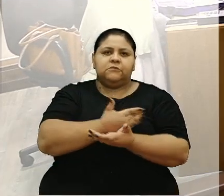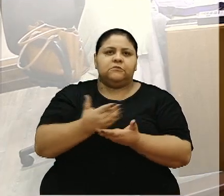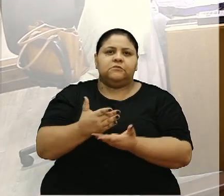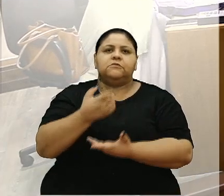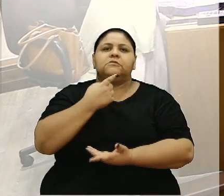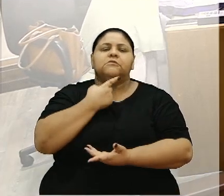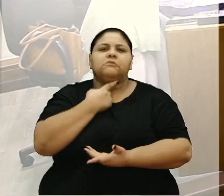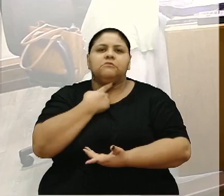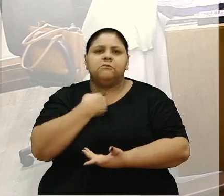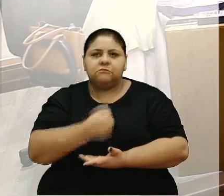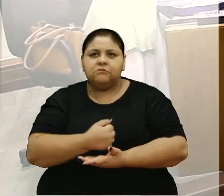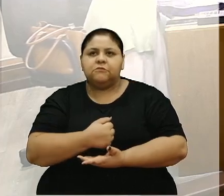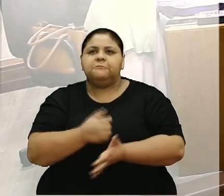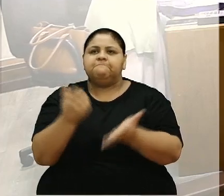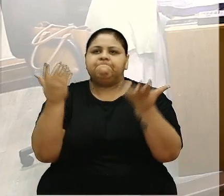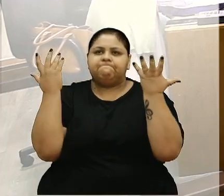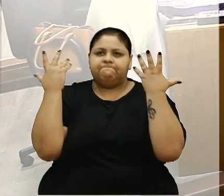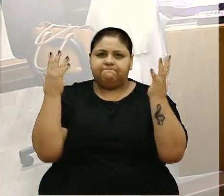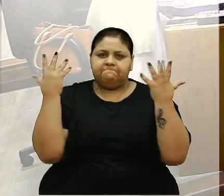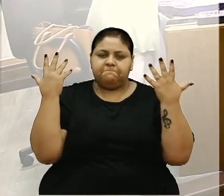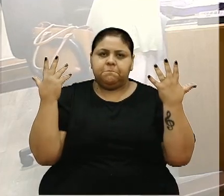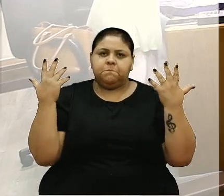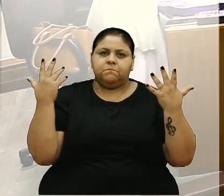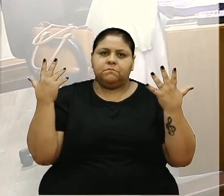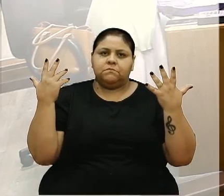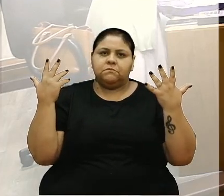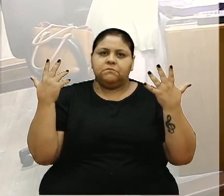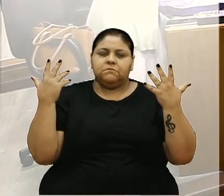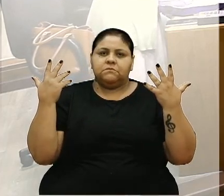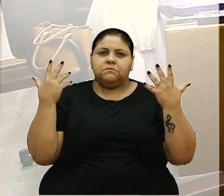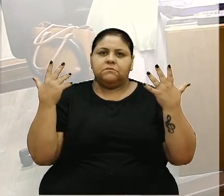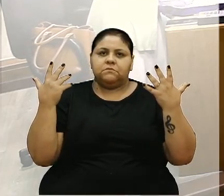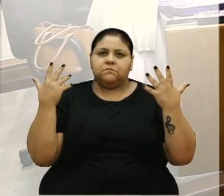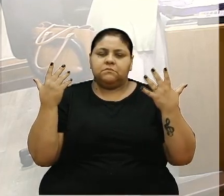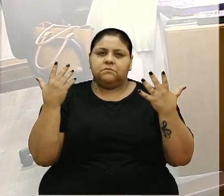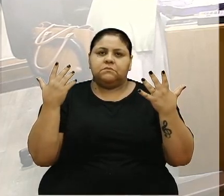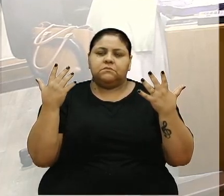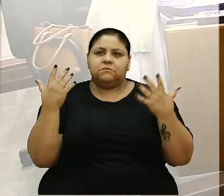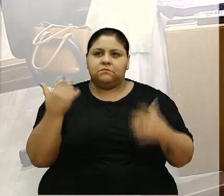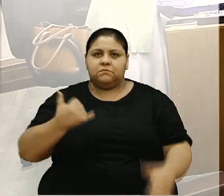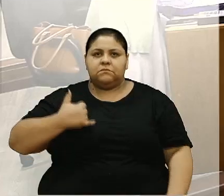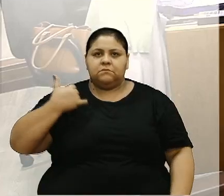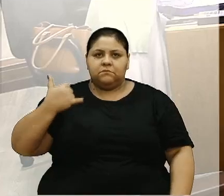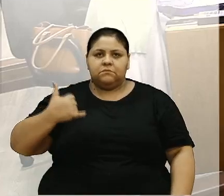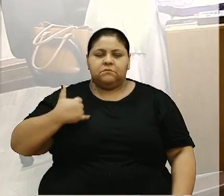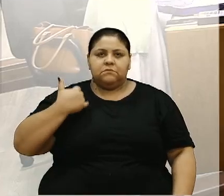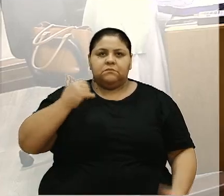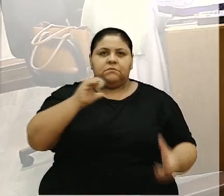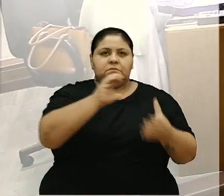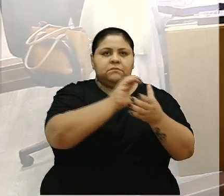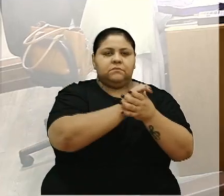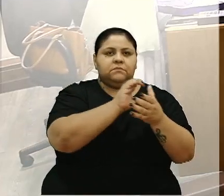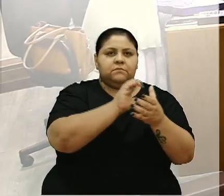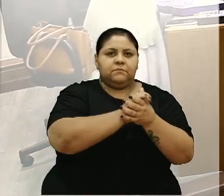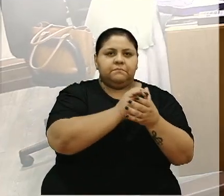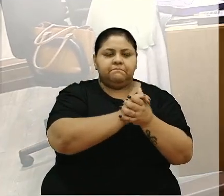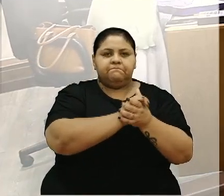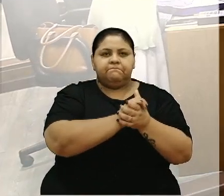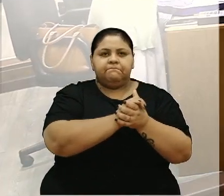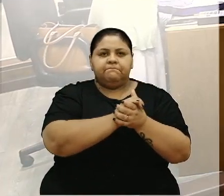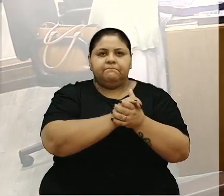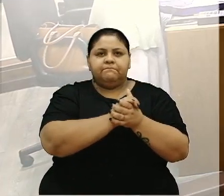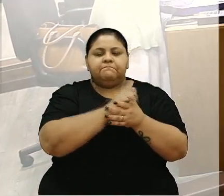gostaria de fazer um voto de congratulação à passagem do aniversário do meu esposo, companheiro